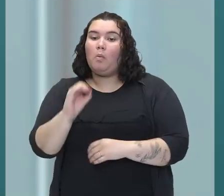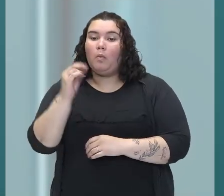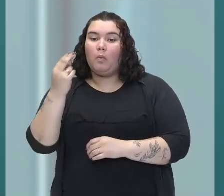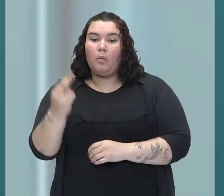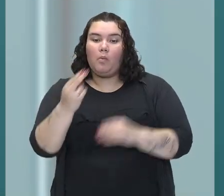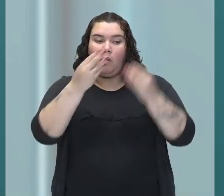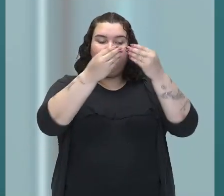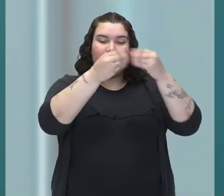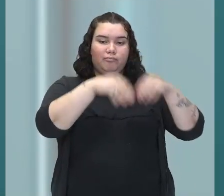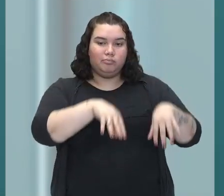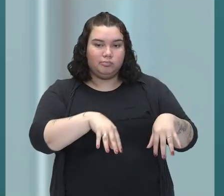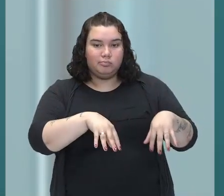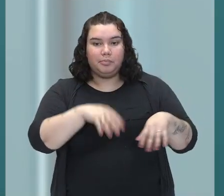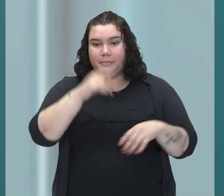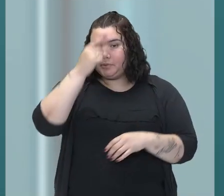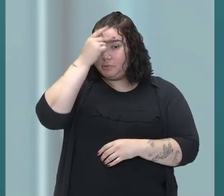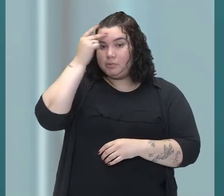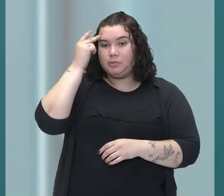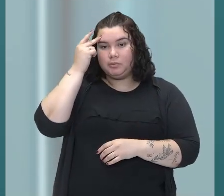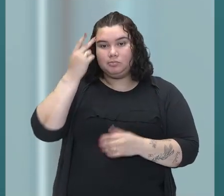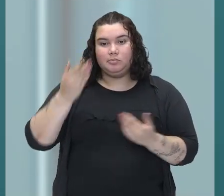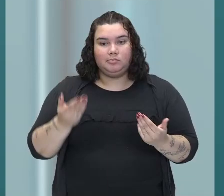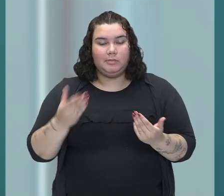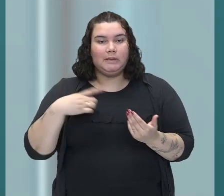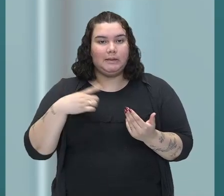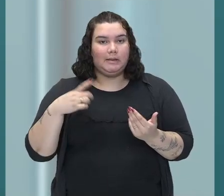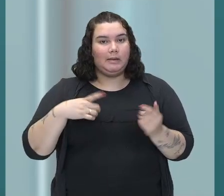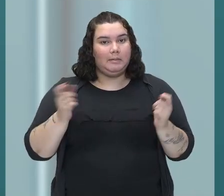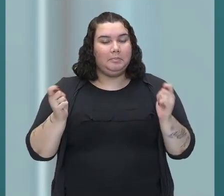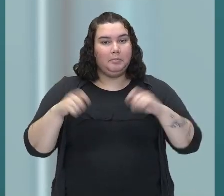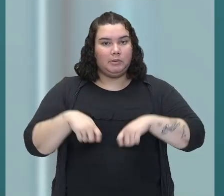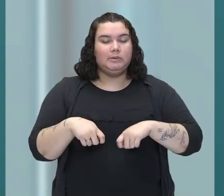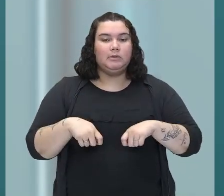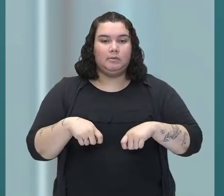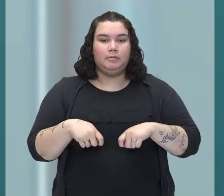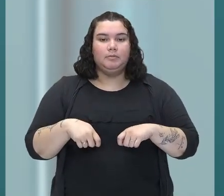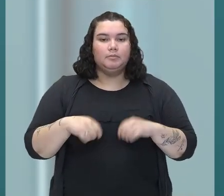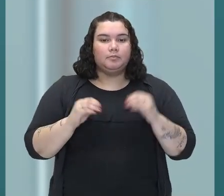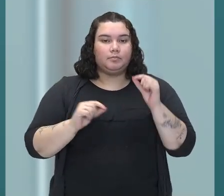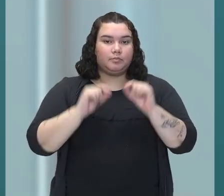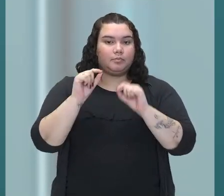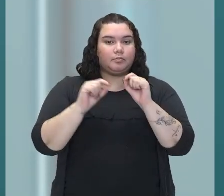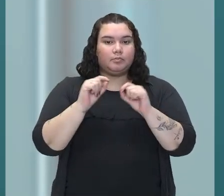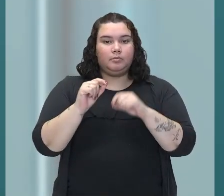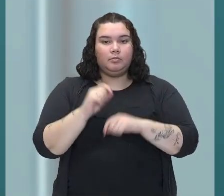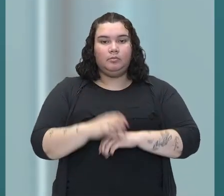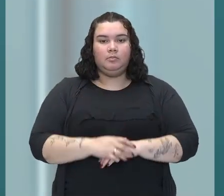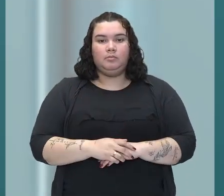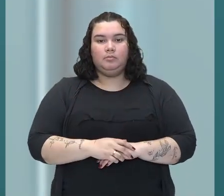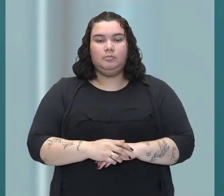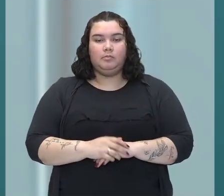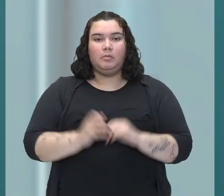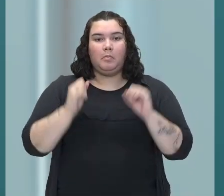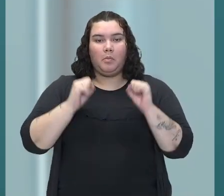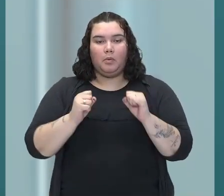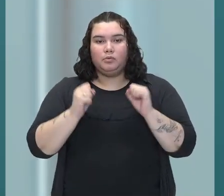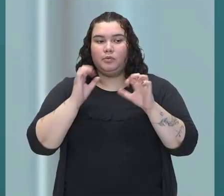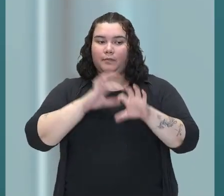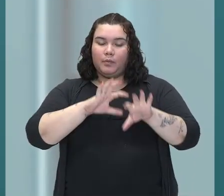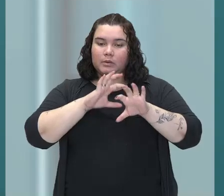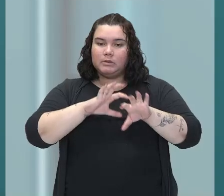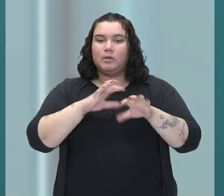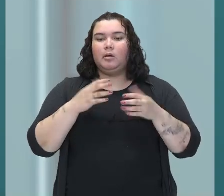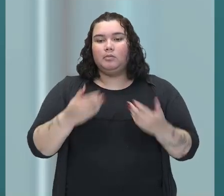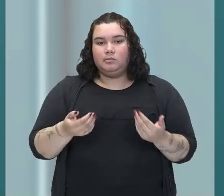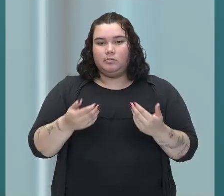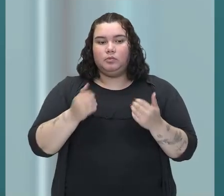atletas. Né? Então, ela tem esse poder, ela tem esse poder de uma certa forma, influenciar, né,